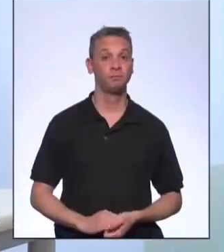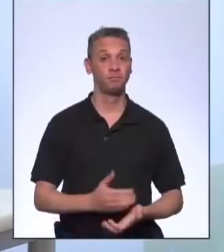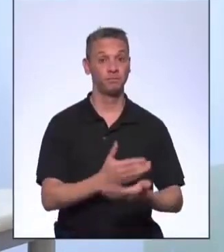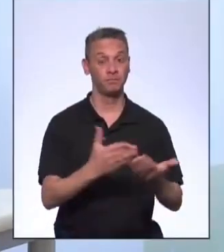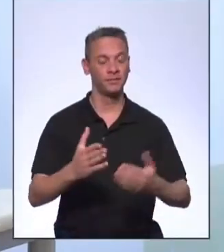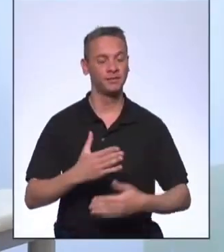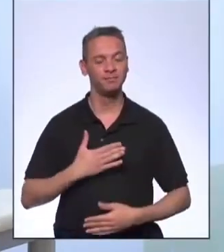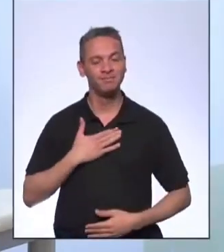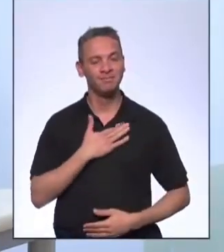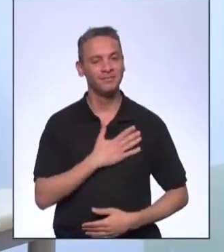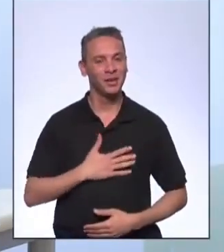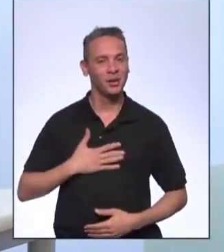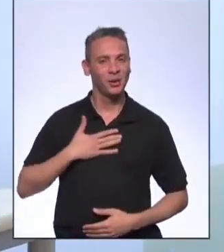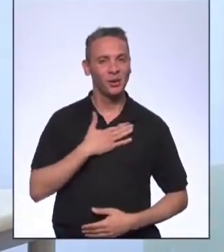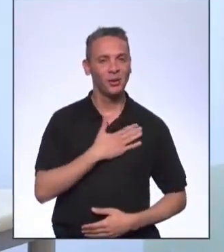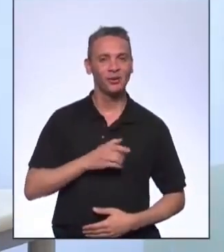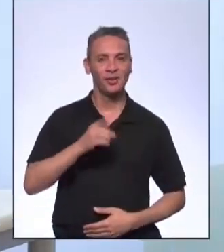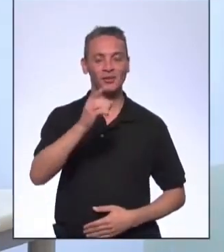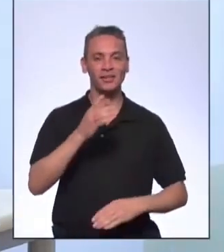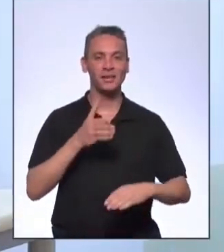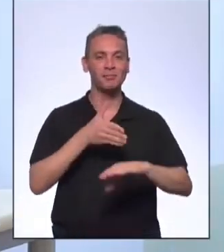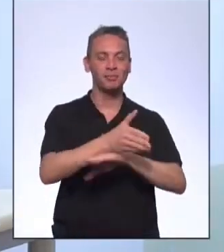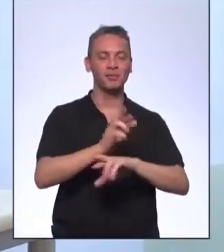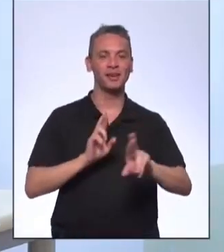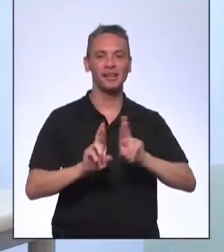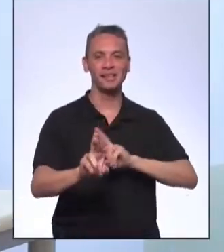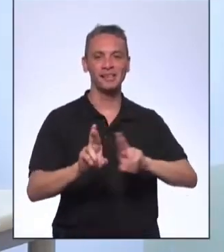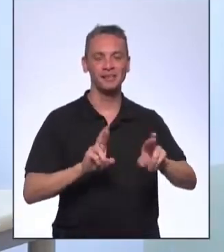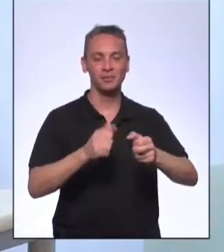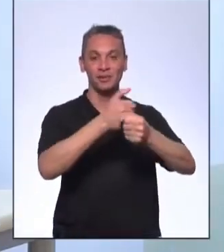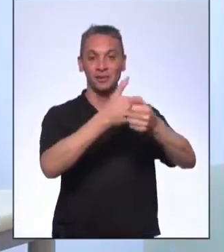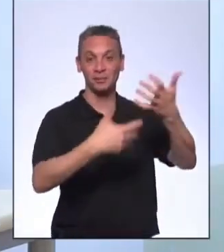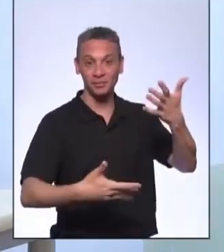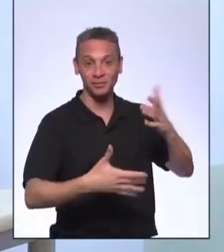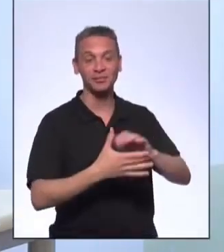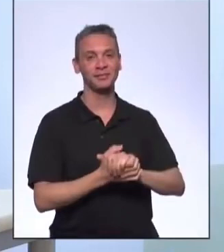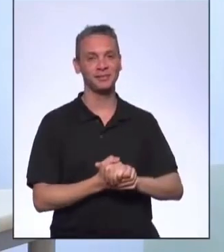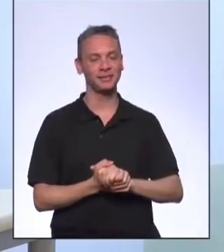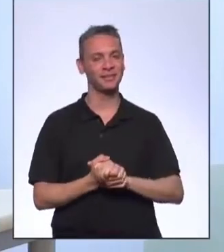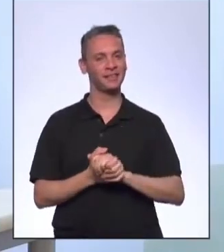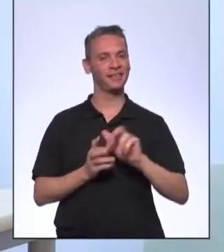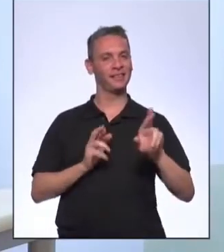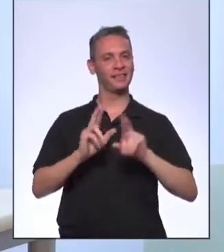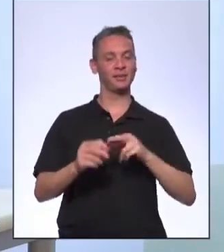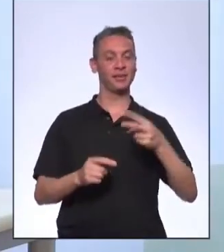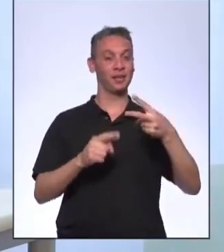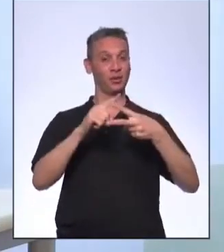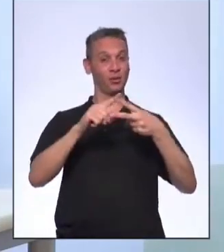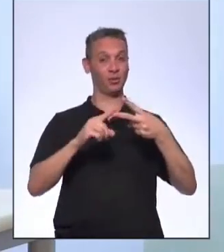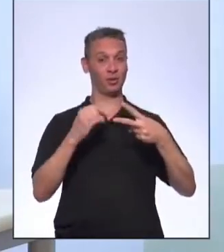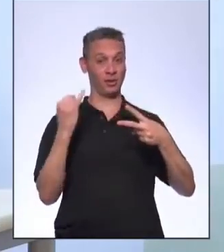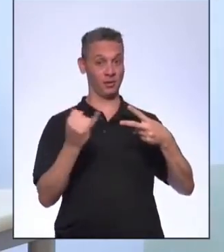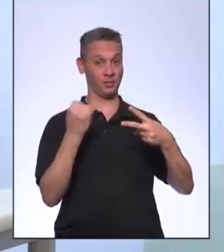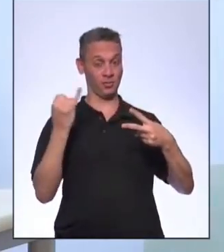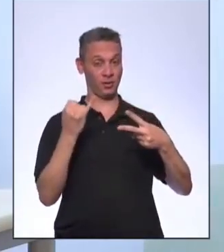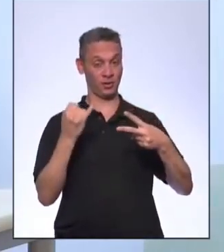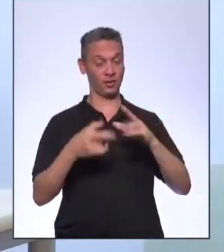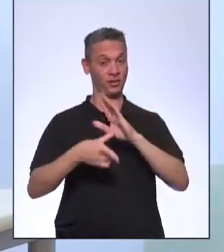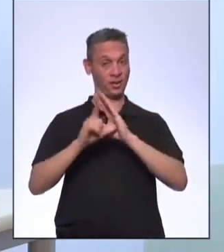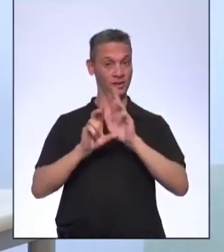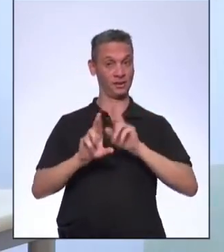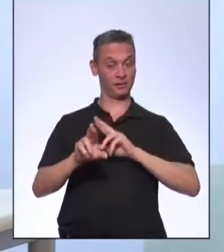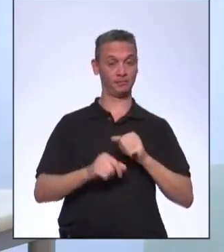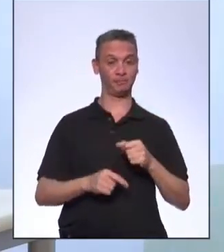Gente, adorei aqui as respostas de vocês, tá? Eu vou responder só duas coisinhas antes, né, de passar as